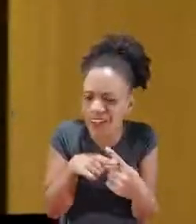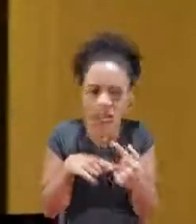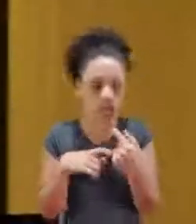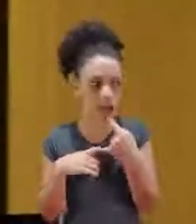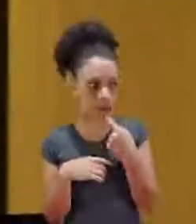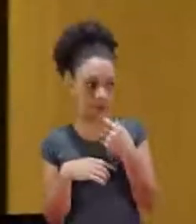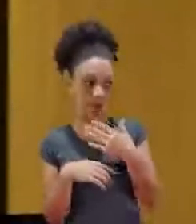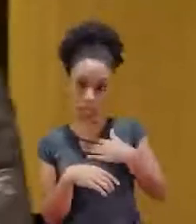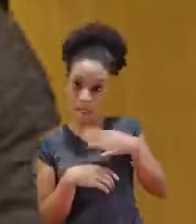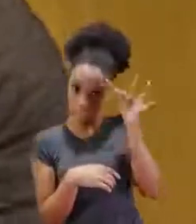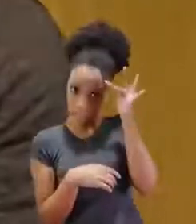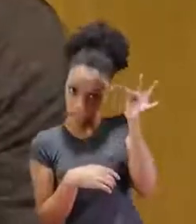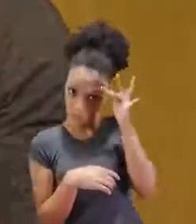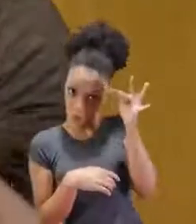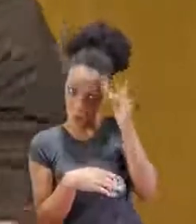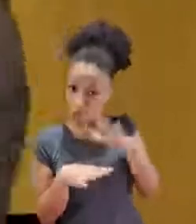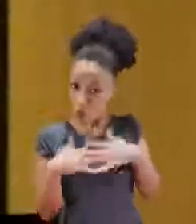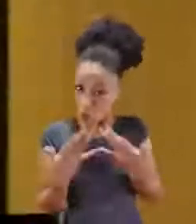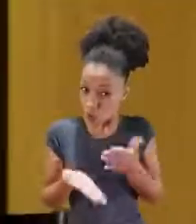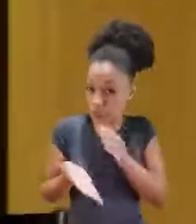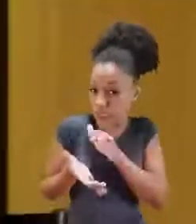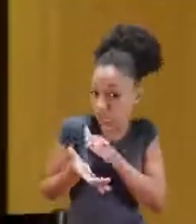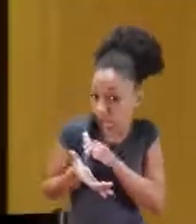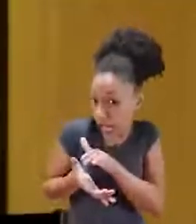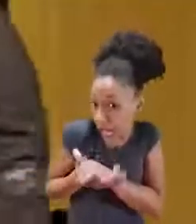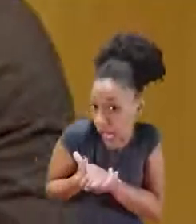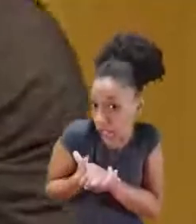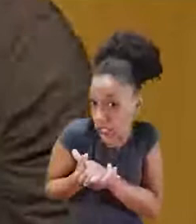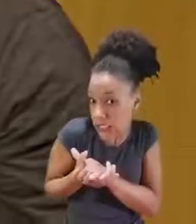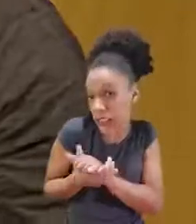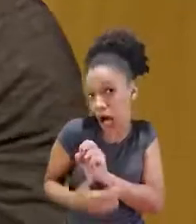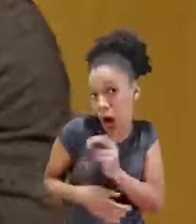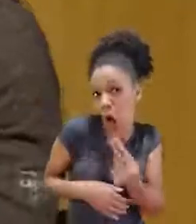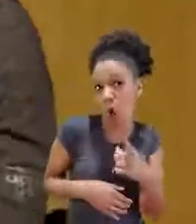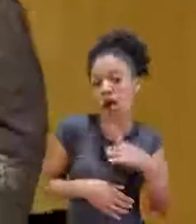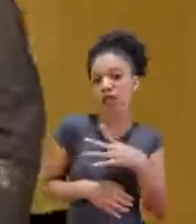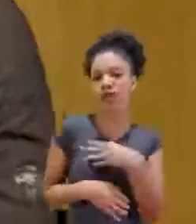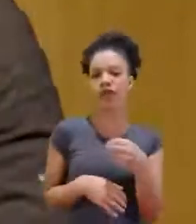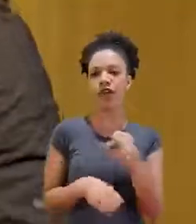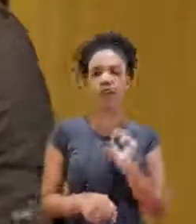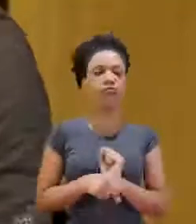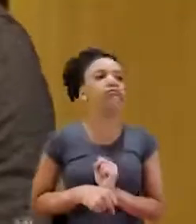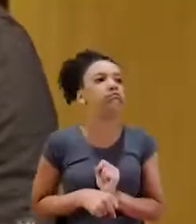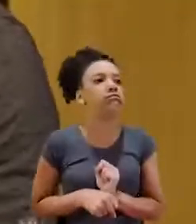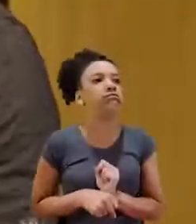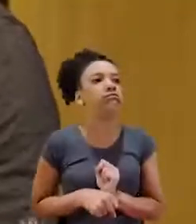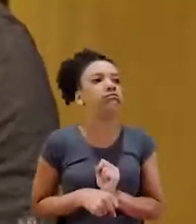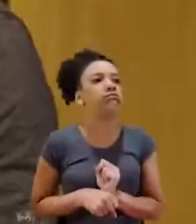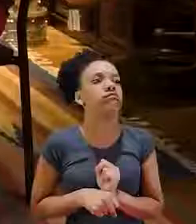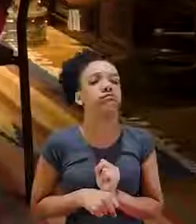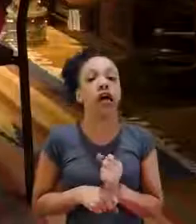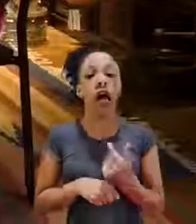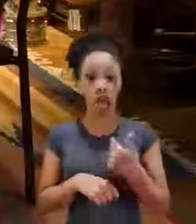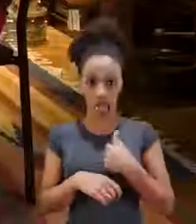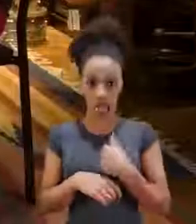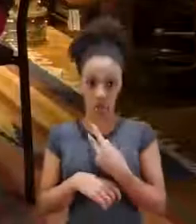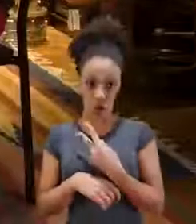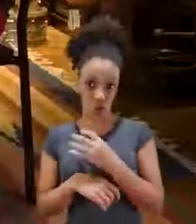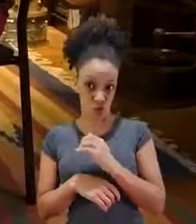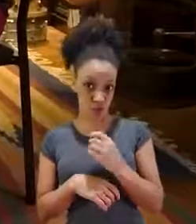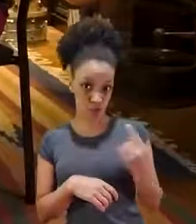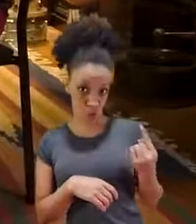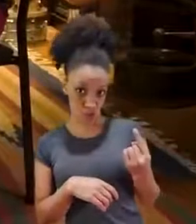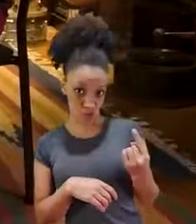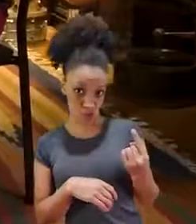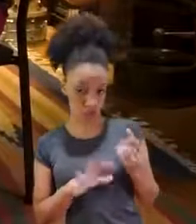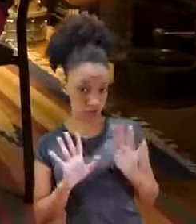segunda minha teoria nesse trânsito partir do momento que você casa ou tem filho você fica estagnado no tempo eu estou em